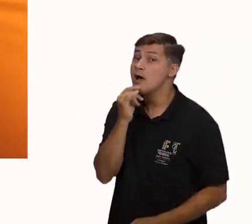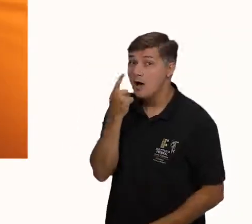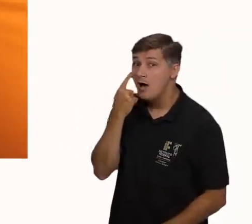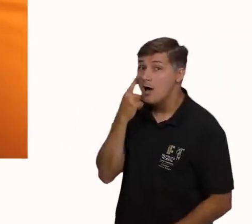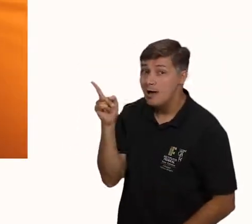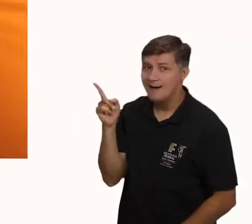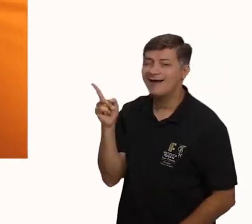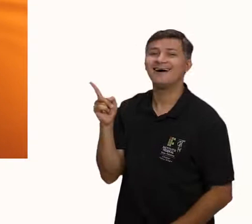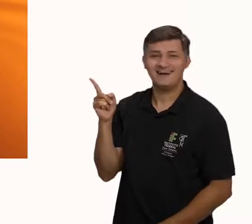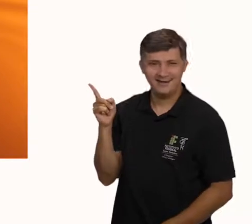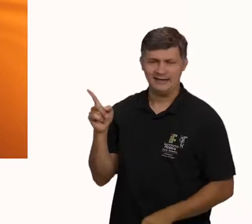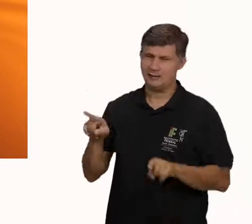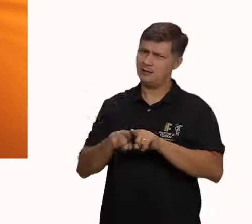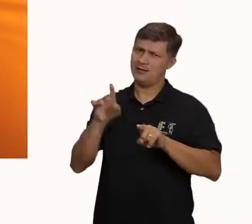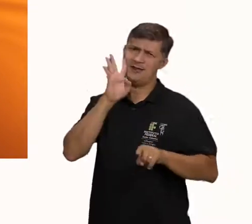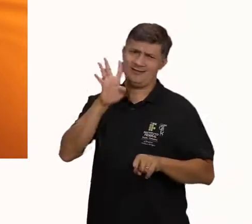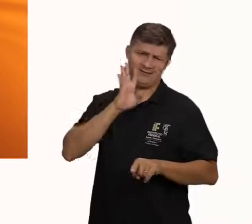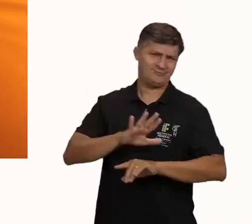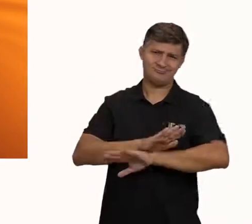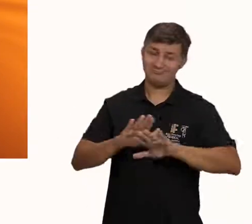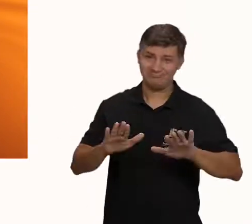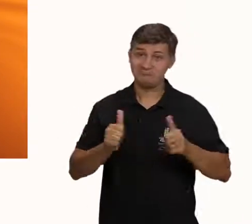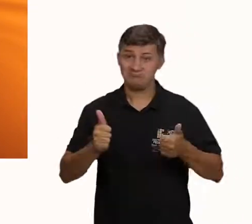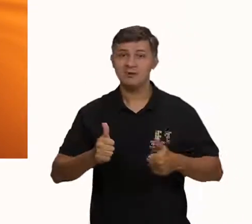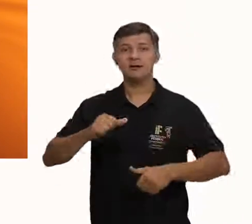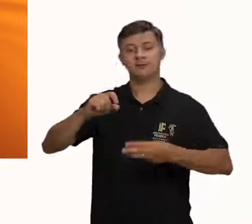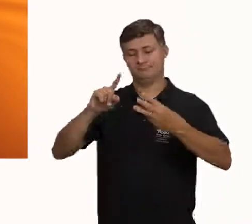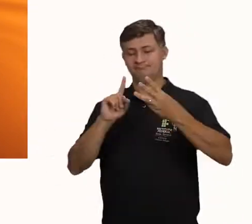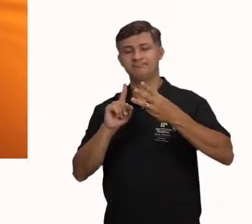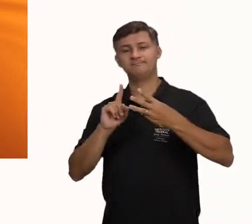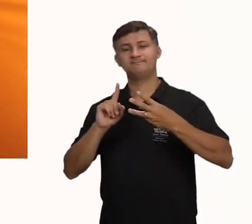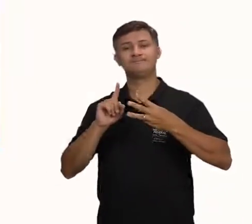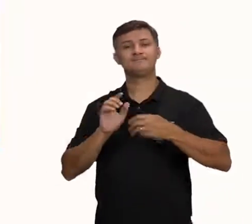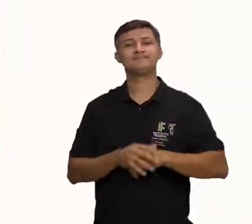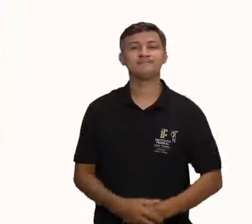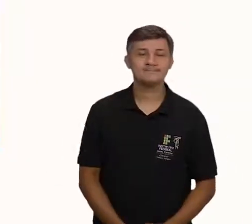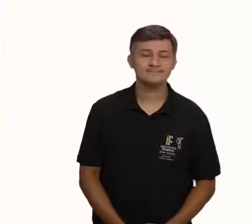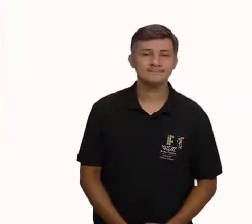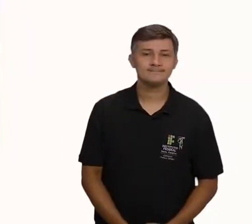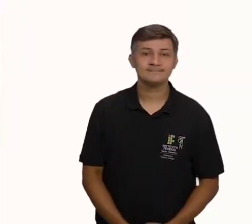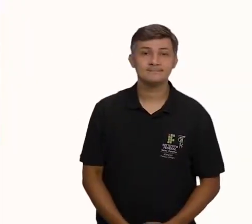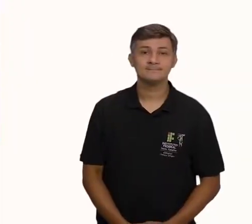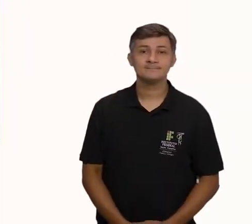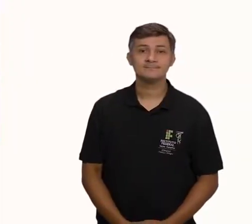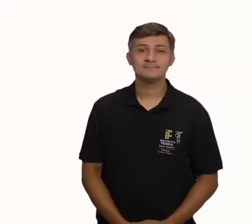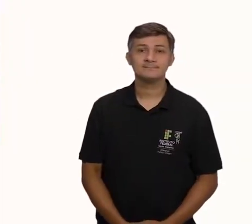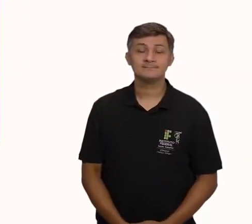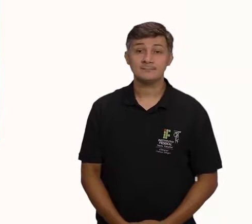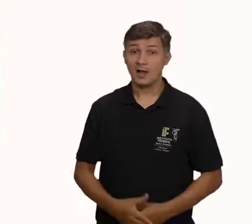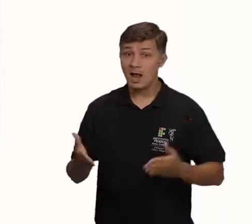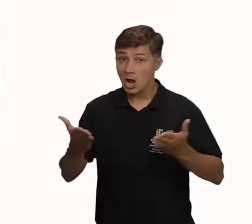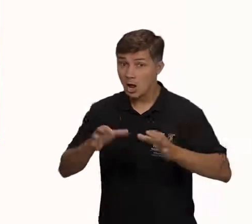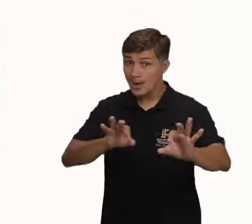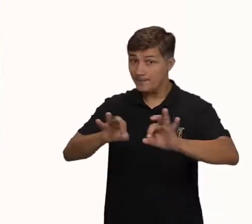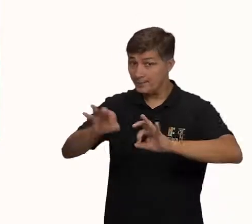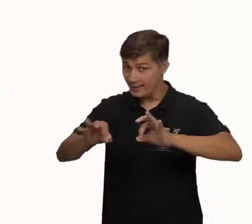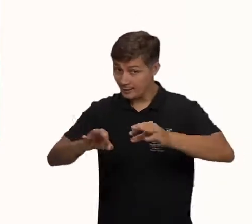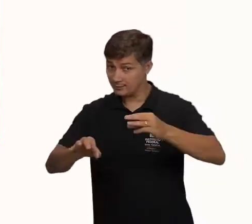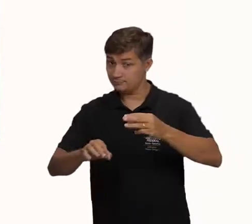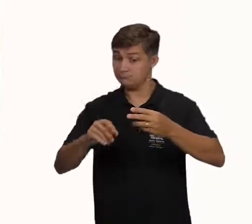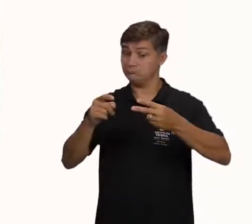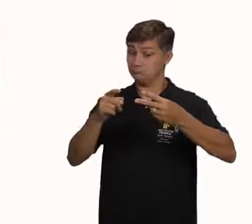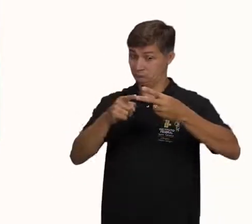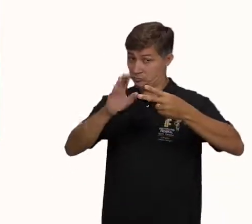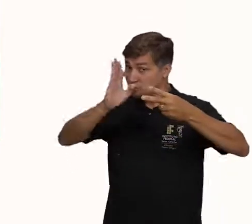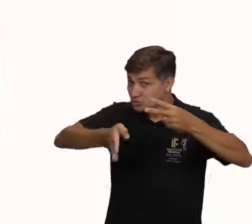uns exemplos aí para vocês, mas é isso, tá? Esse foi o splash aí de baixo impacto. A gente vai preparar aqui agora para o próximo